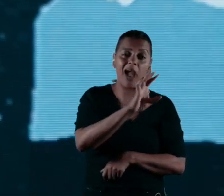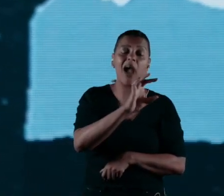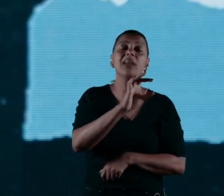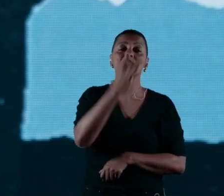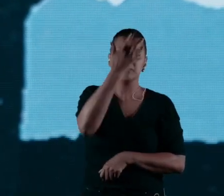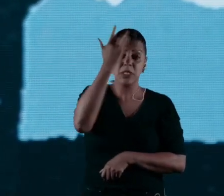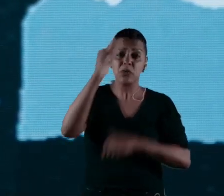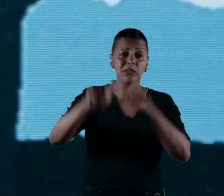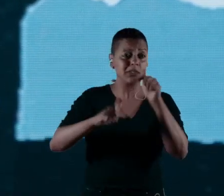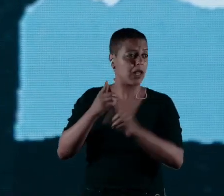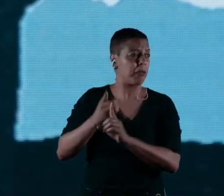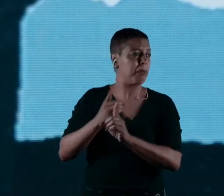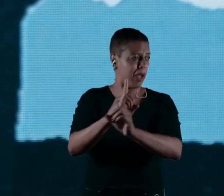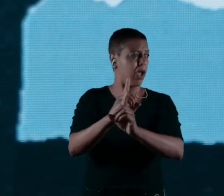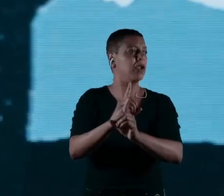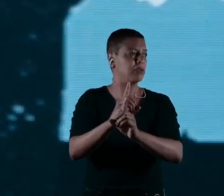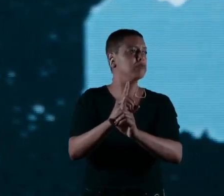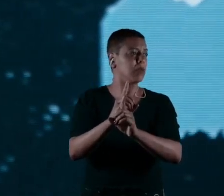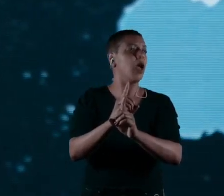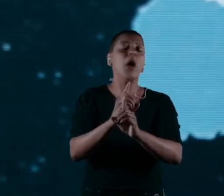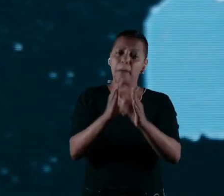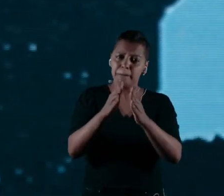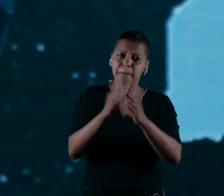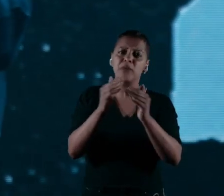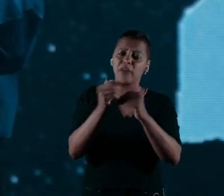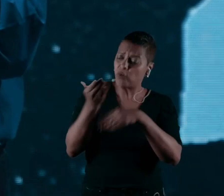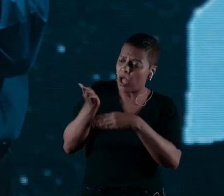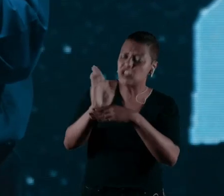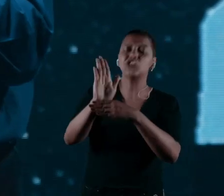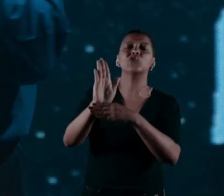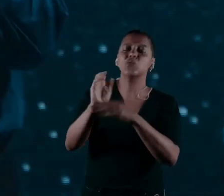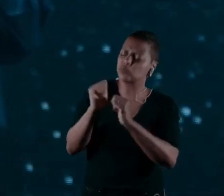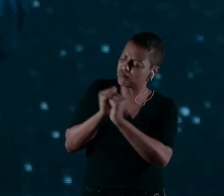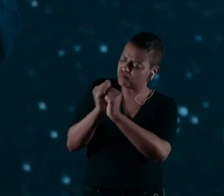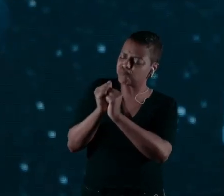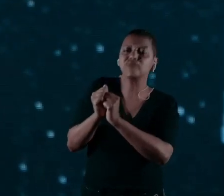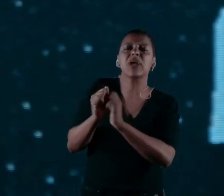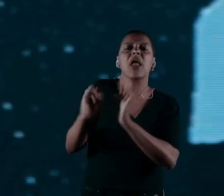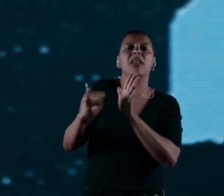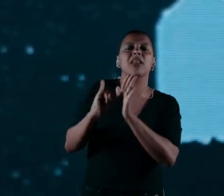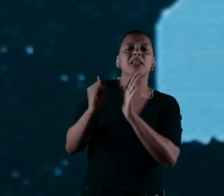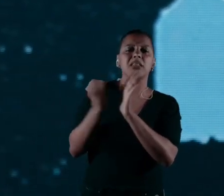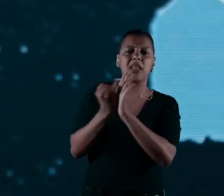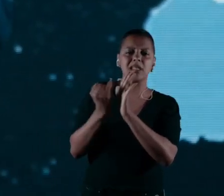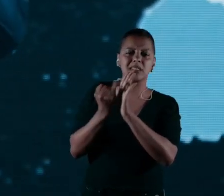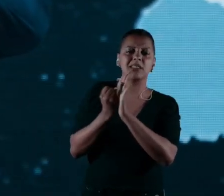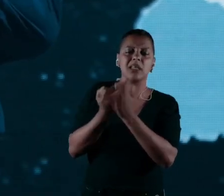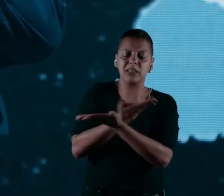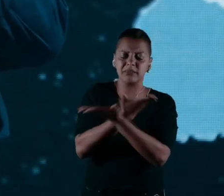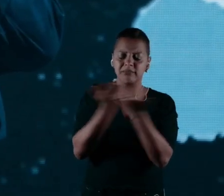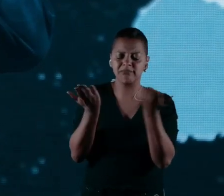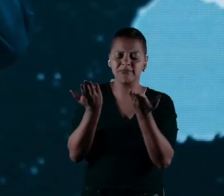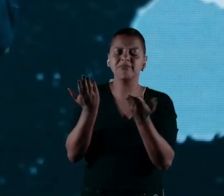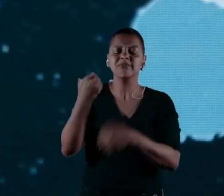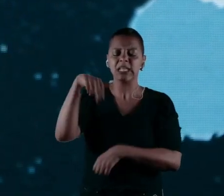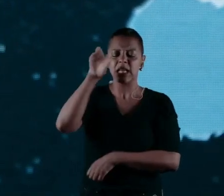favor, cheguem perto dessas pessoas que estão se levantando e orem com eles. Põe a mão no coração e diga: Senhor